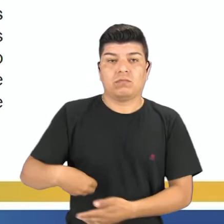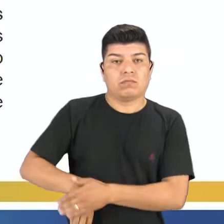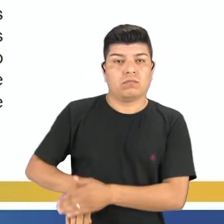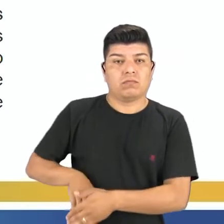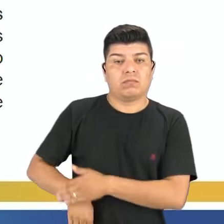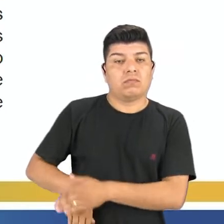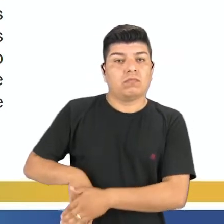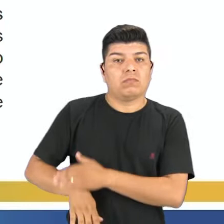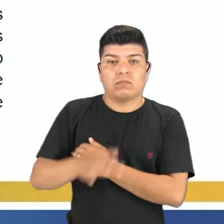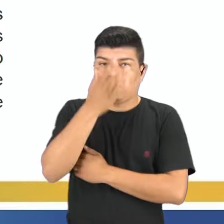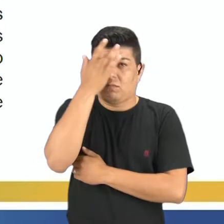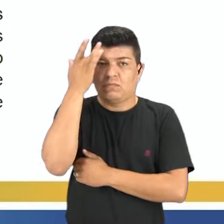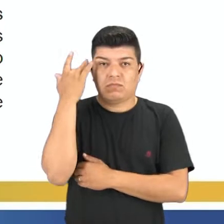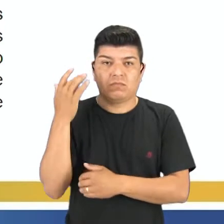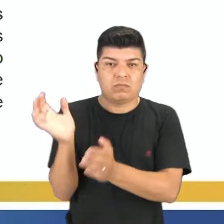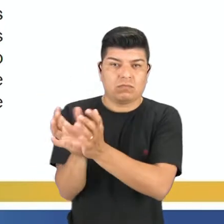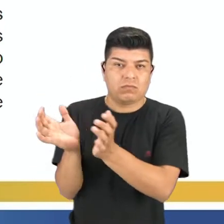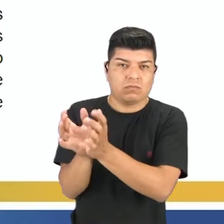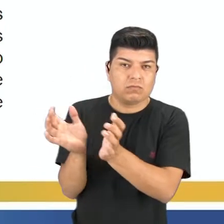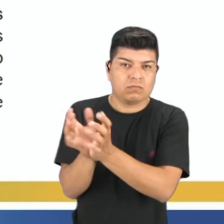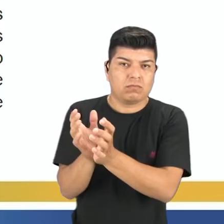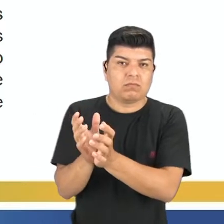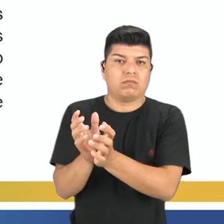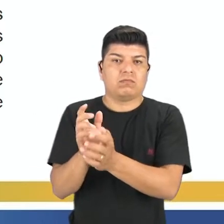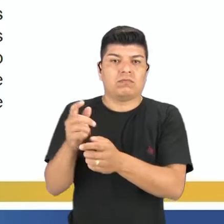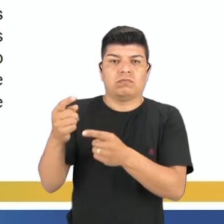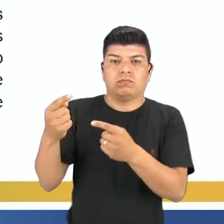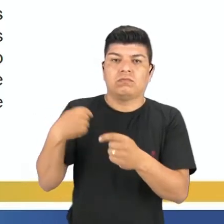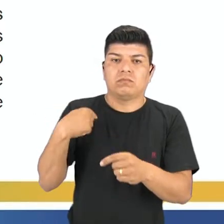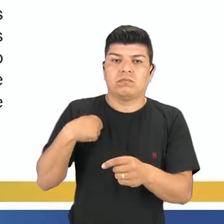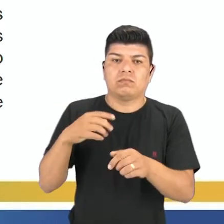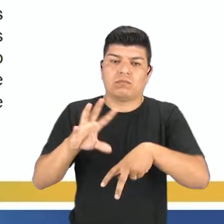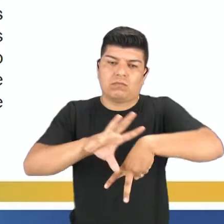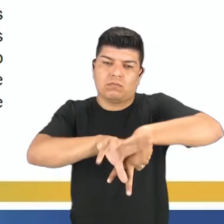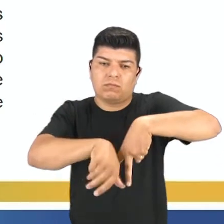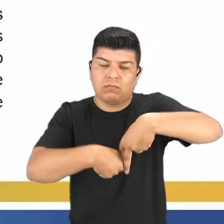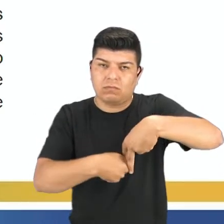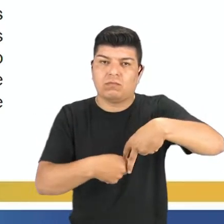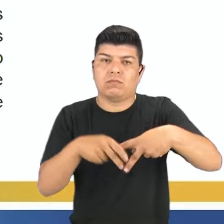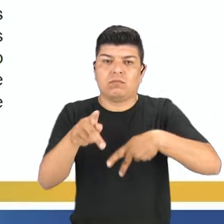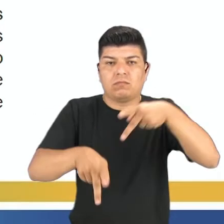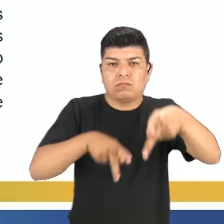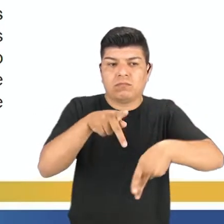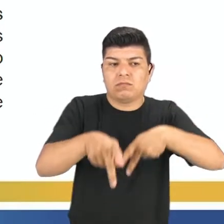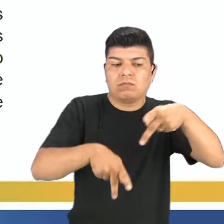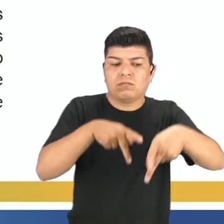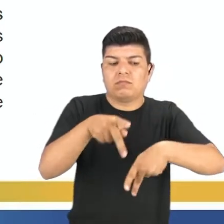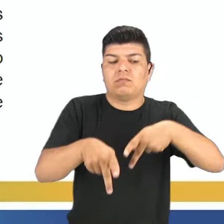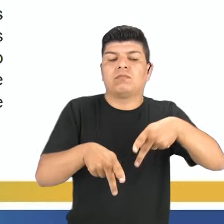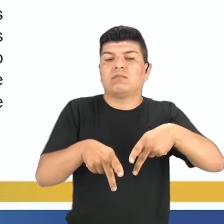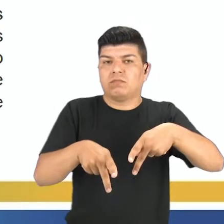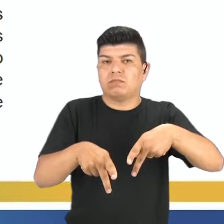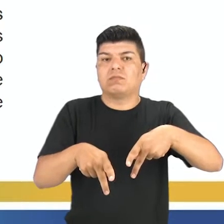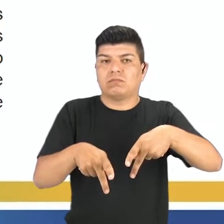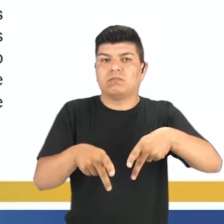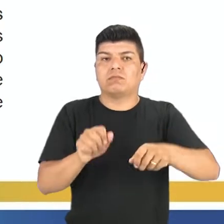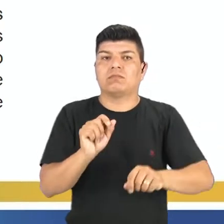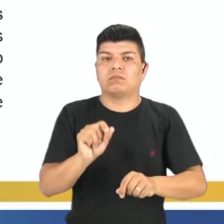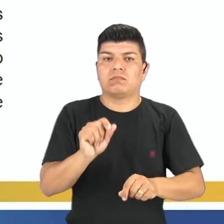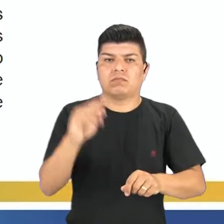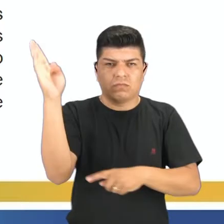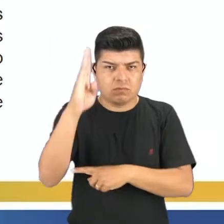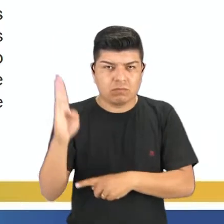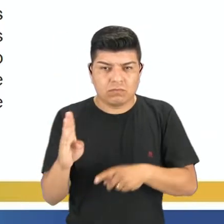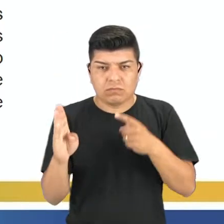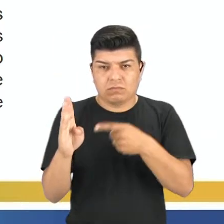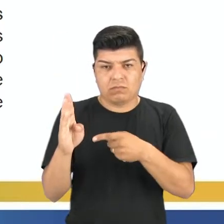inescrupulosos indivíduos ou quadrilhas que teimam em sangrar o que é do povo. Corrupção não é prerrogativa do